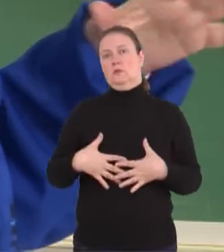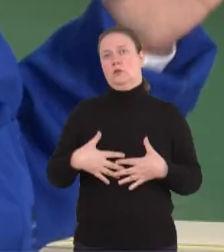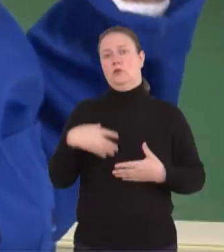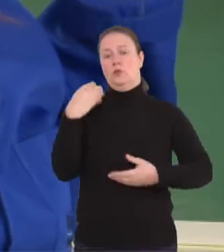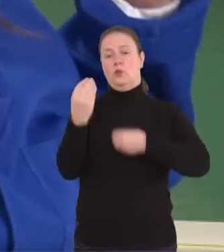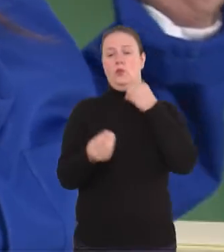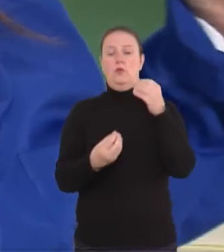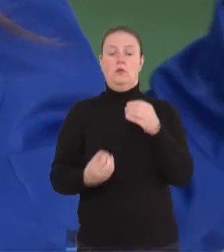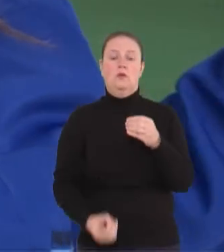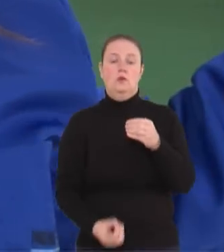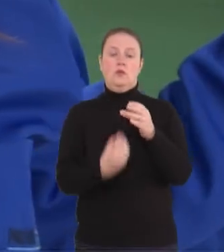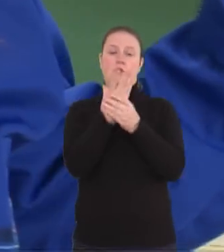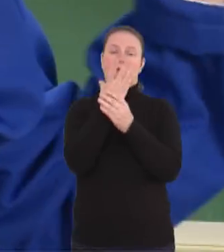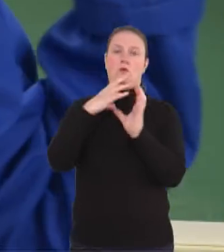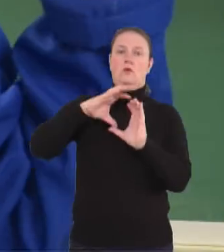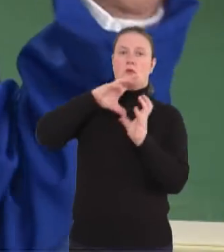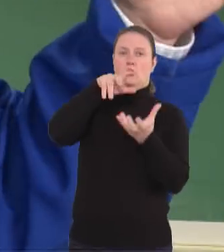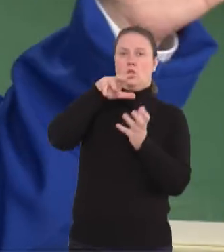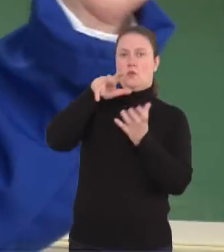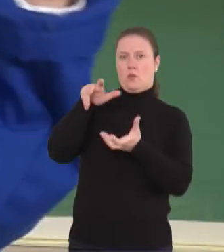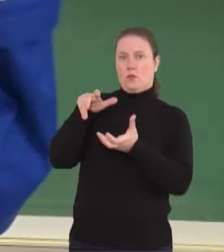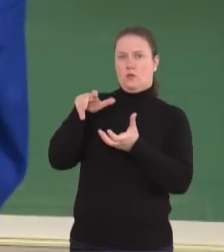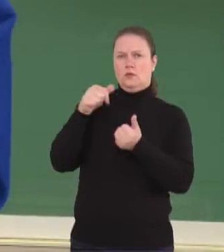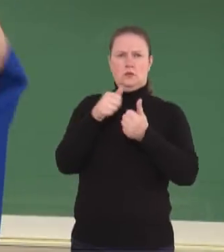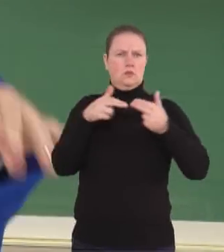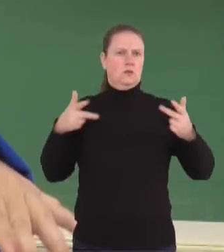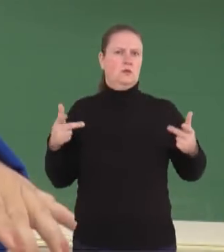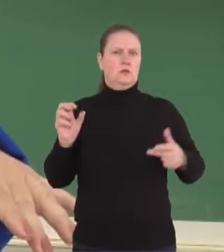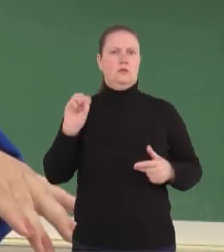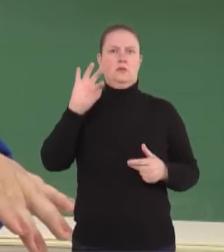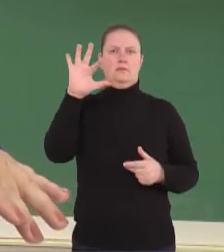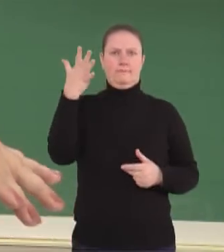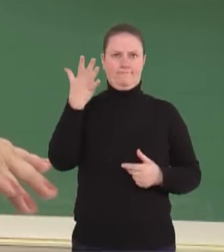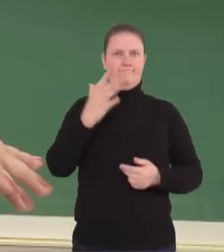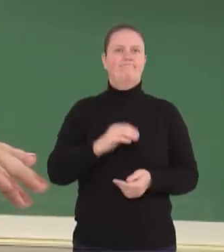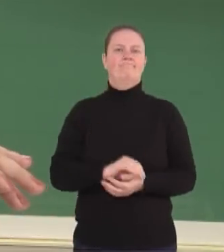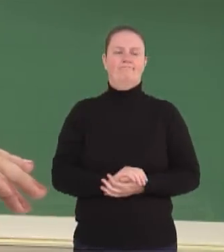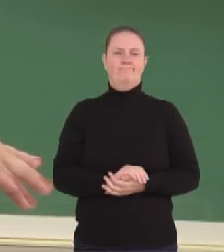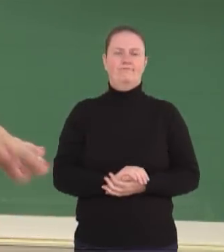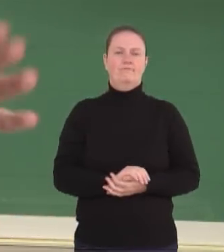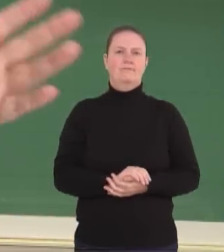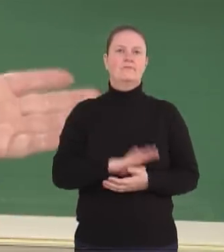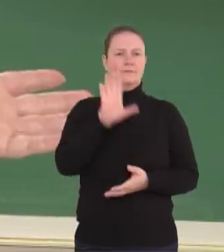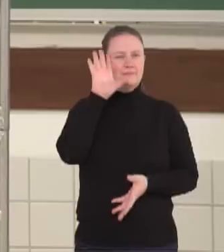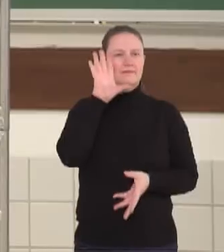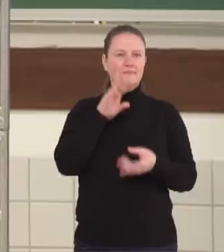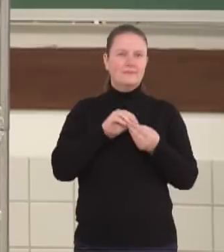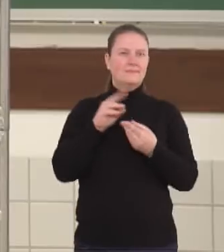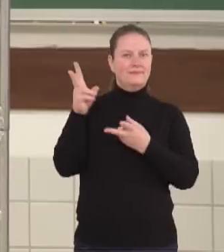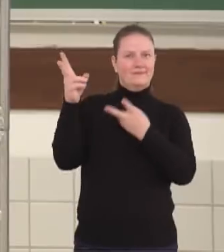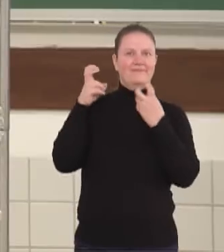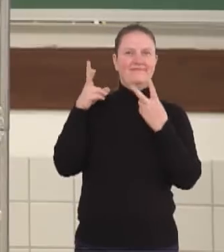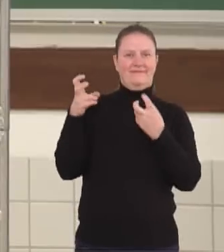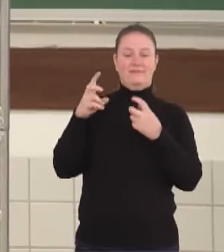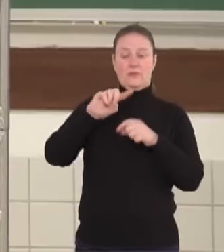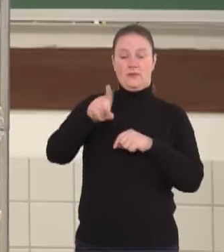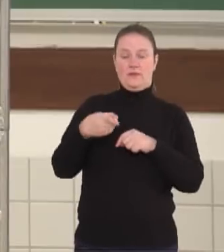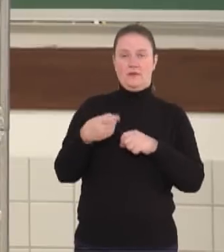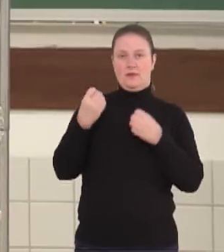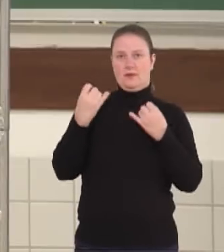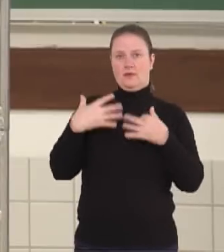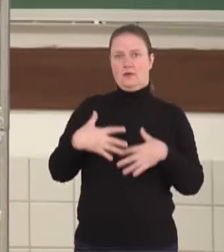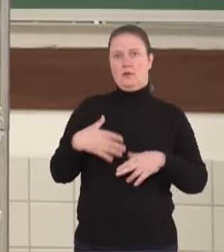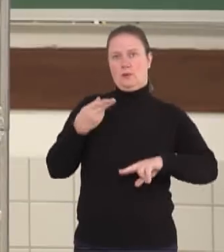origem do mundo, a origem das coisas, dos fenômenos e etc. Então aqui acertou quem percebeu que a vírgula é utilizada para